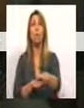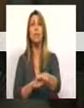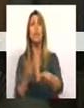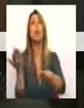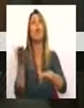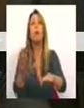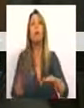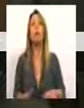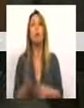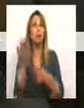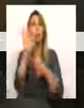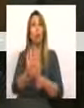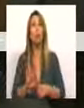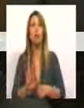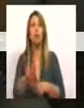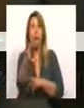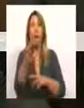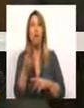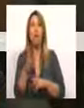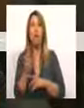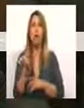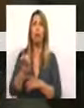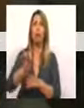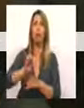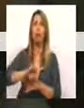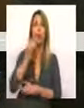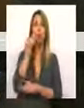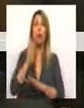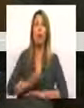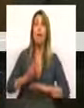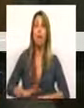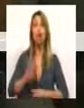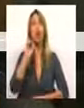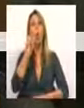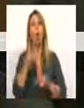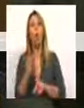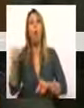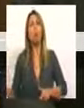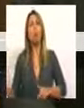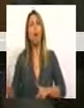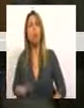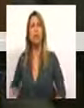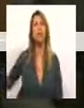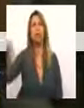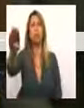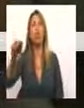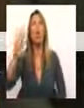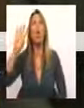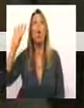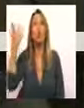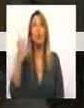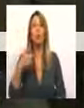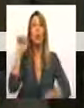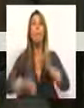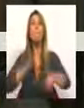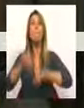abrandamento velocidade utilização de viajar sente e no caso ultrapassagem aos ciclistas o afastamento de um